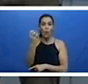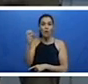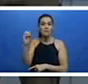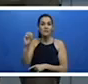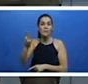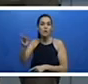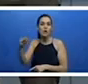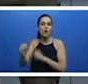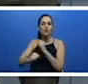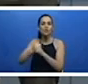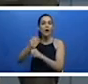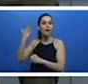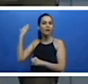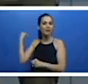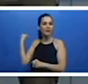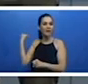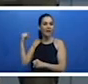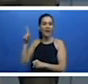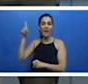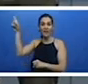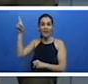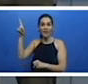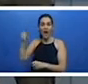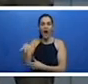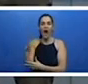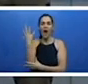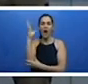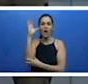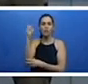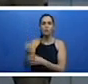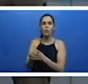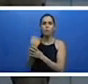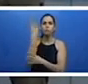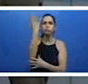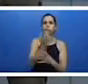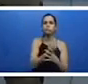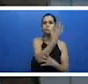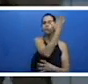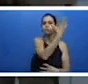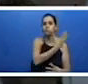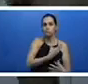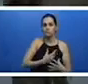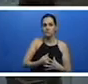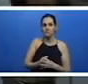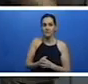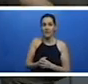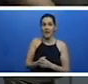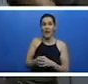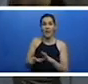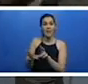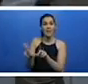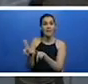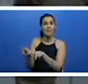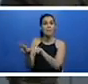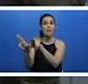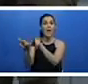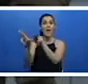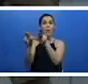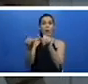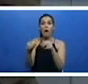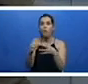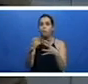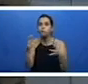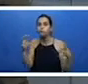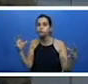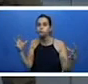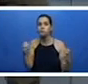Uma floresta de pteridófitas, nós temos libélulas gigantes aqui, nós temos alguns animais que se assemelham